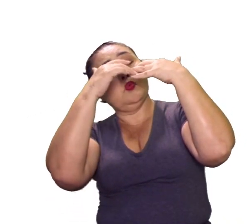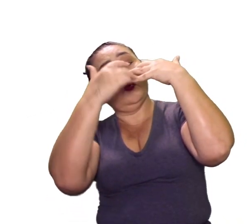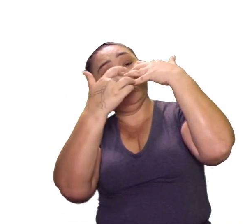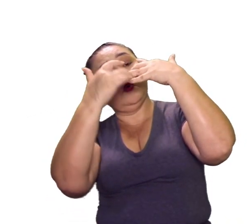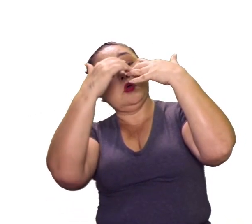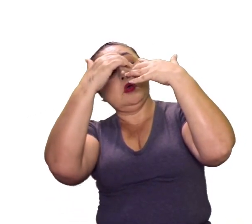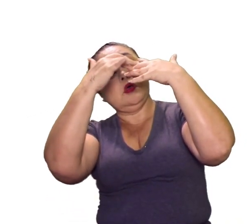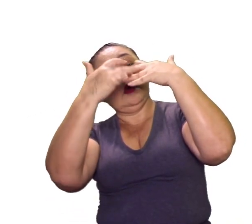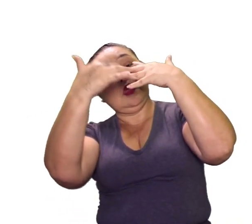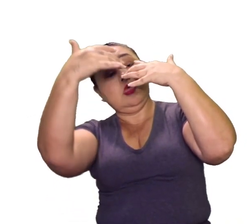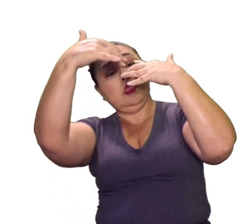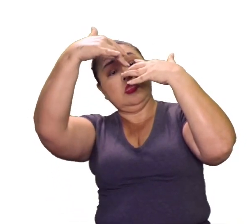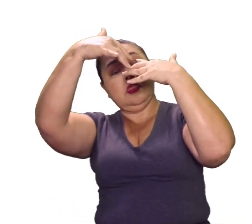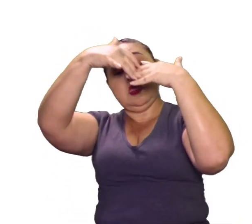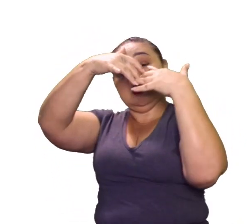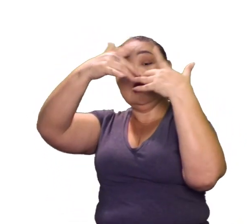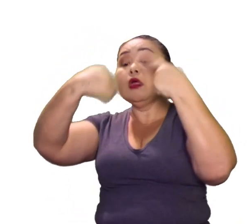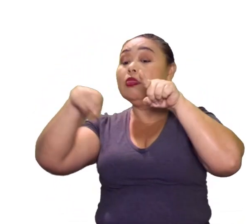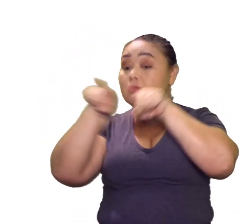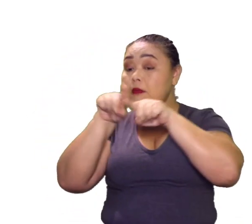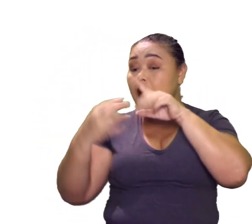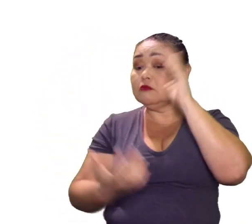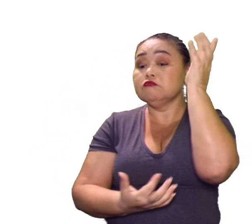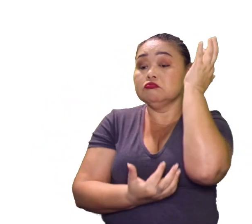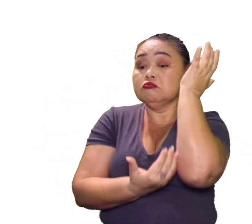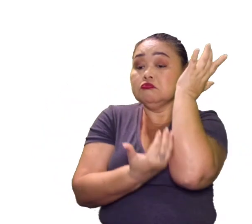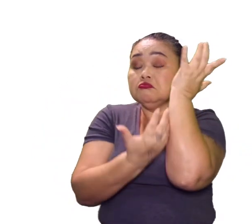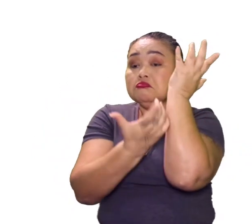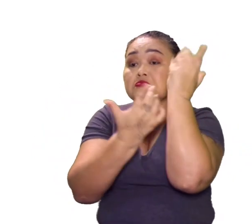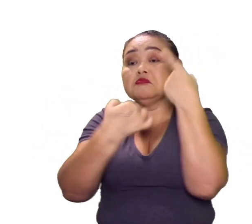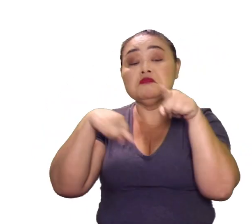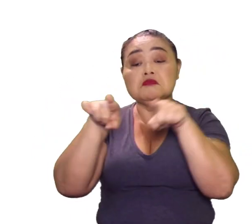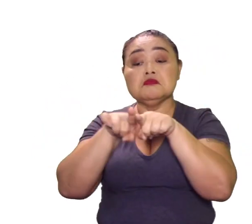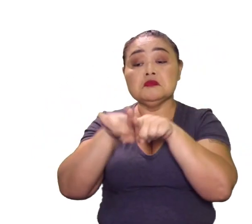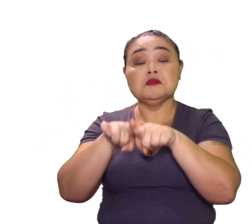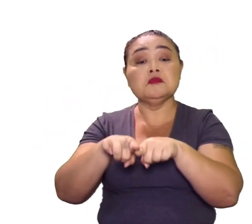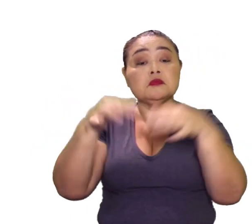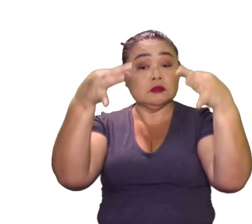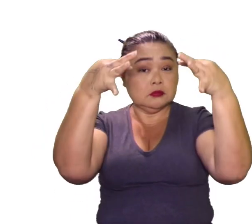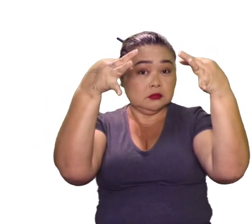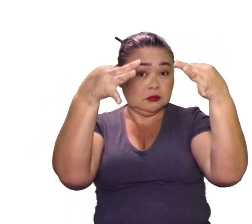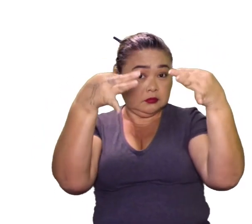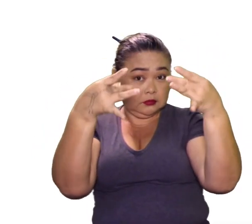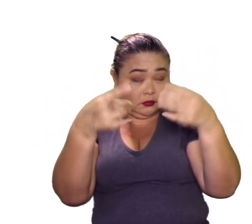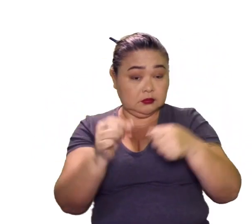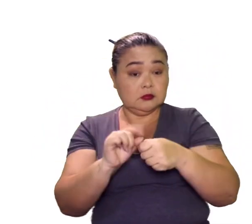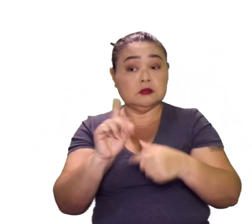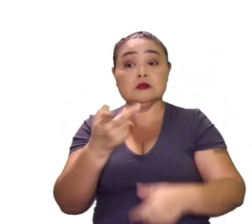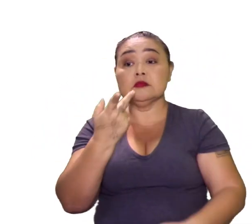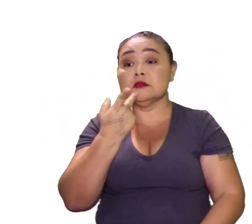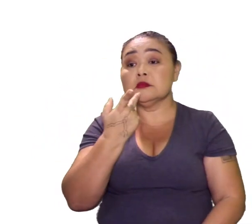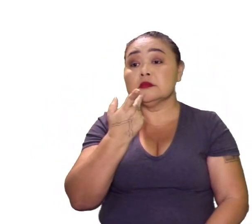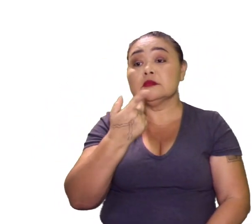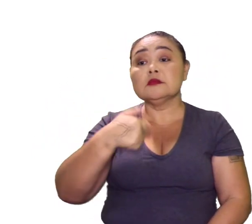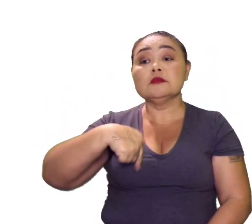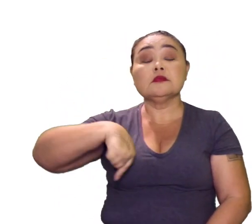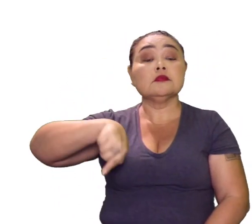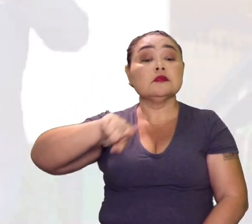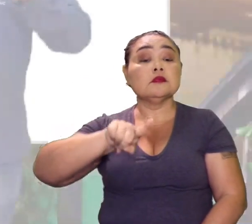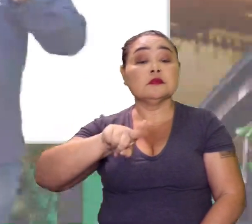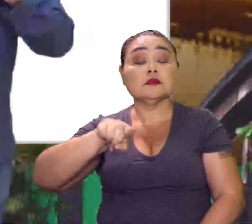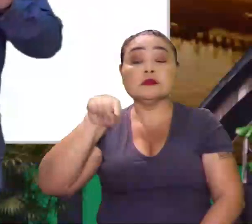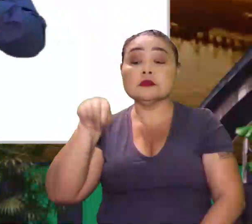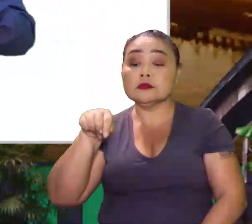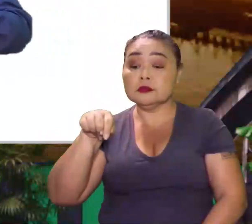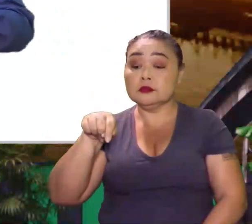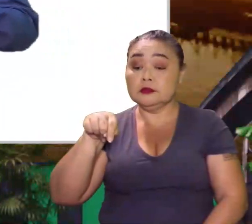esse efeito estufa aconteça. Assim também como as queimadas, né? Porque, em um detalhe, só para o nosso aluno entender,